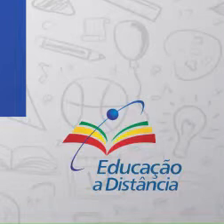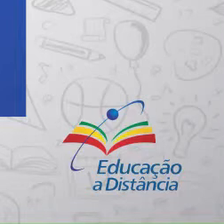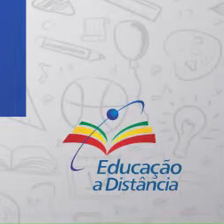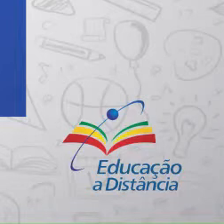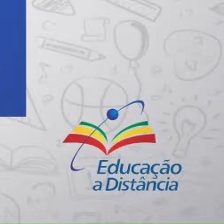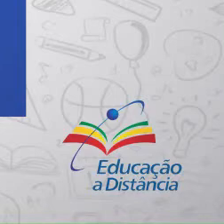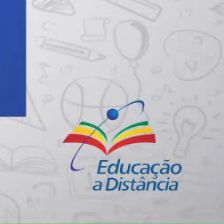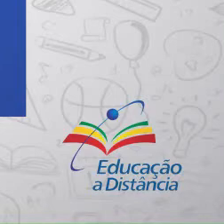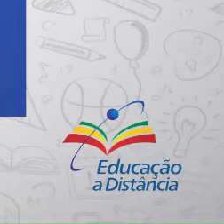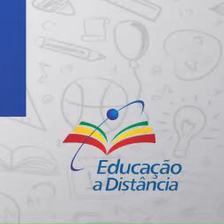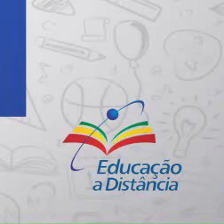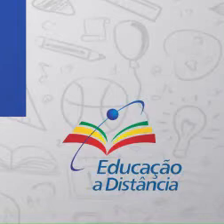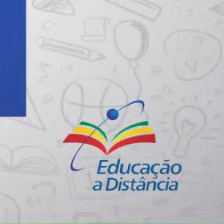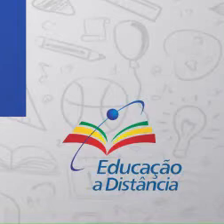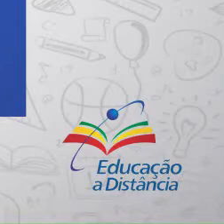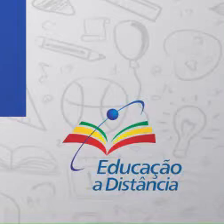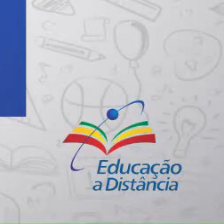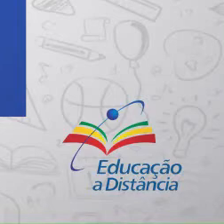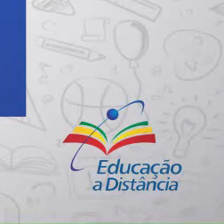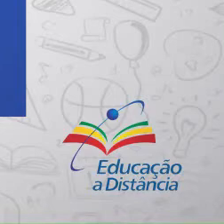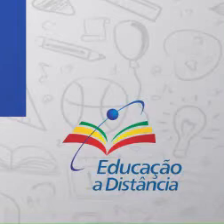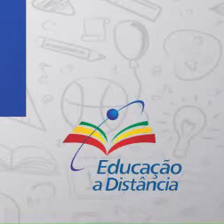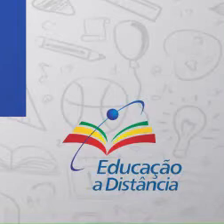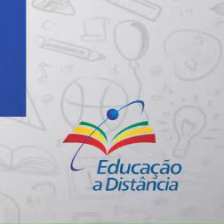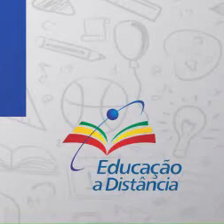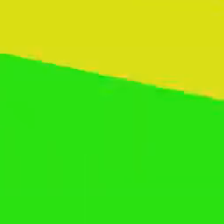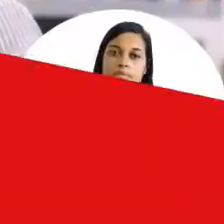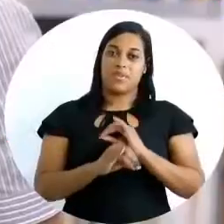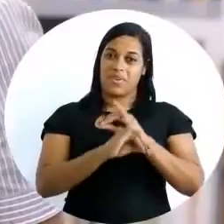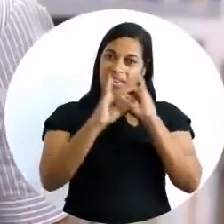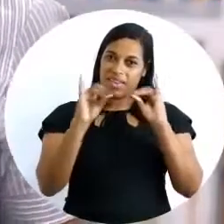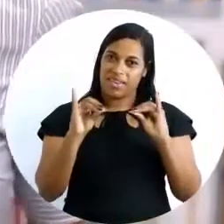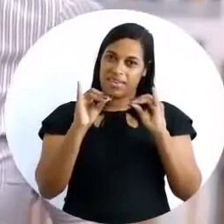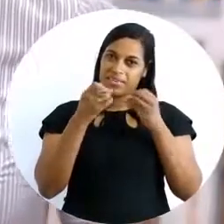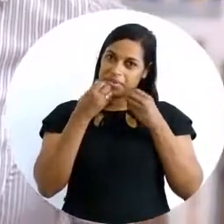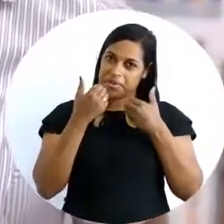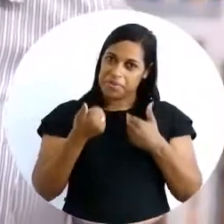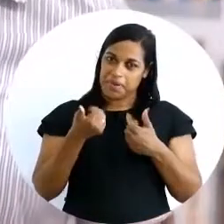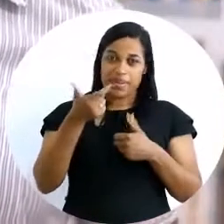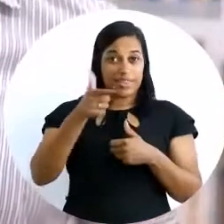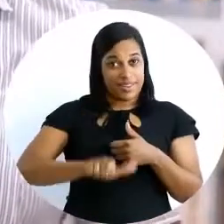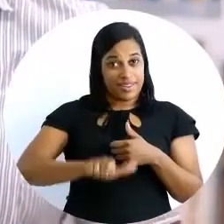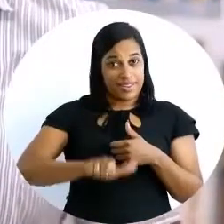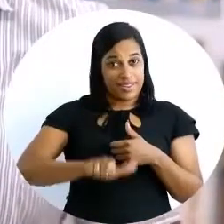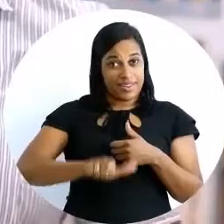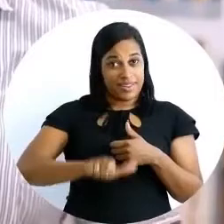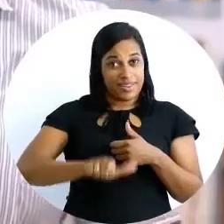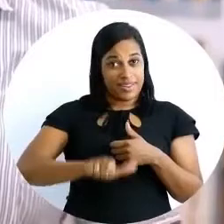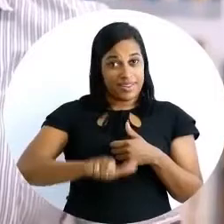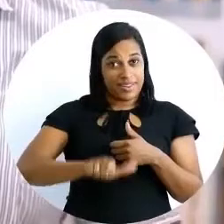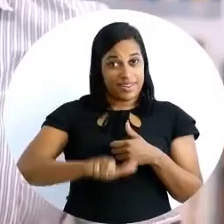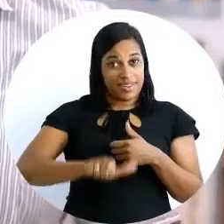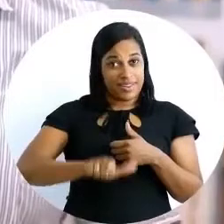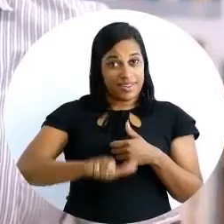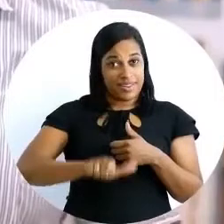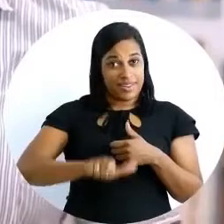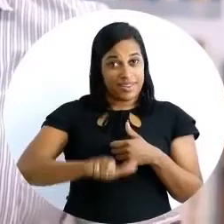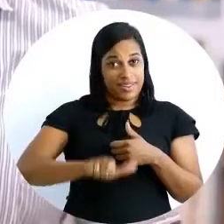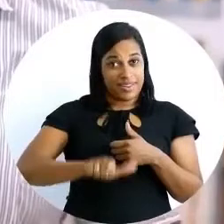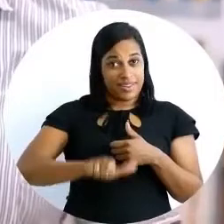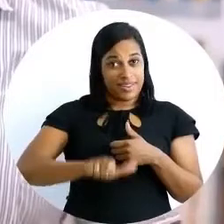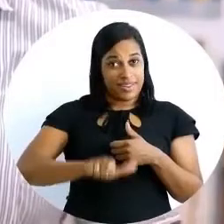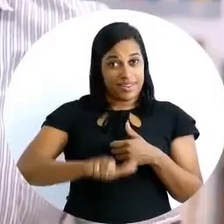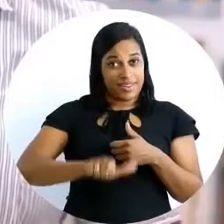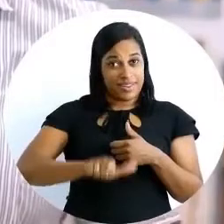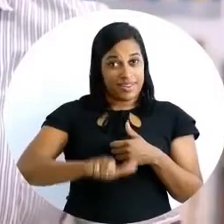tipologias da indexação e de índices. Olá, estamos juntos mais uma vez. Professora Márcia